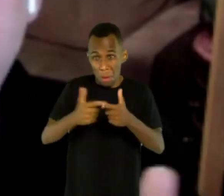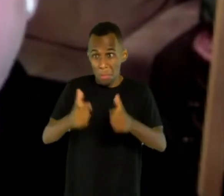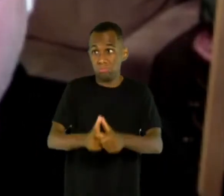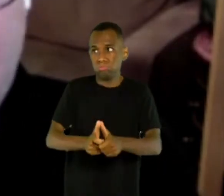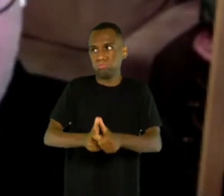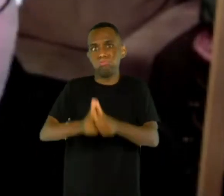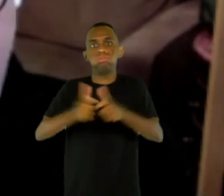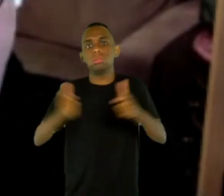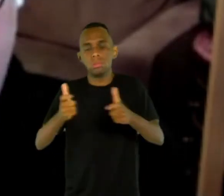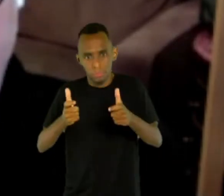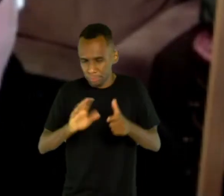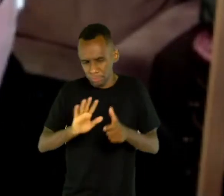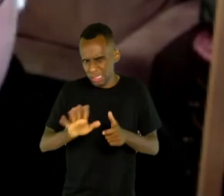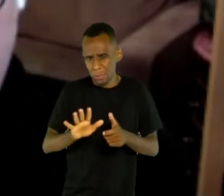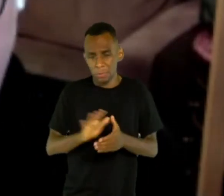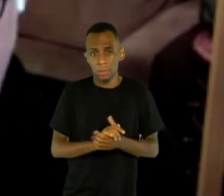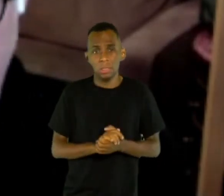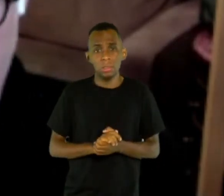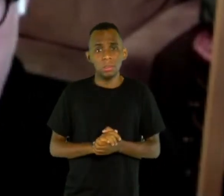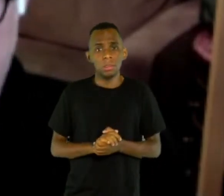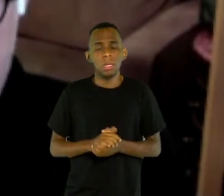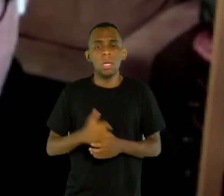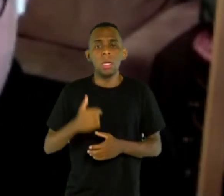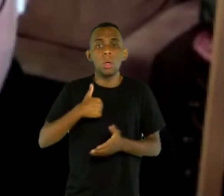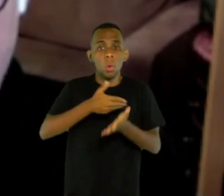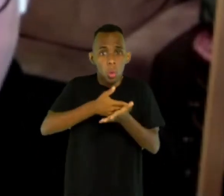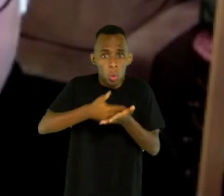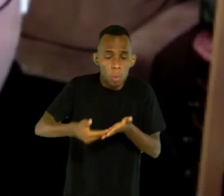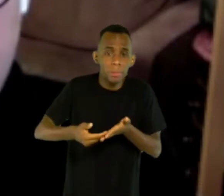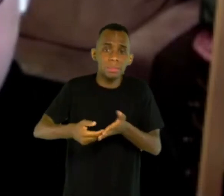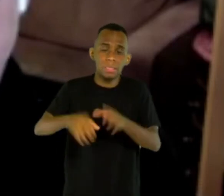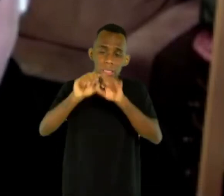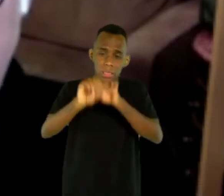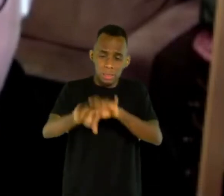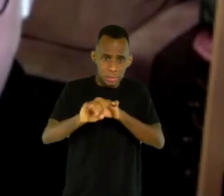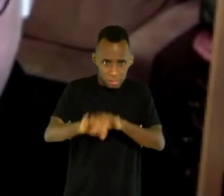Eu comecei a dar aula na Universidade de Brasília em